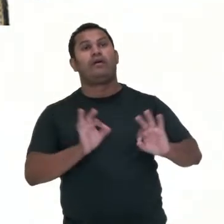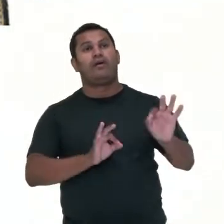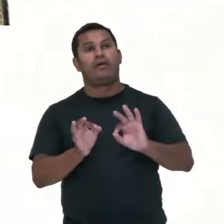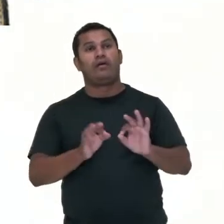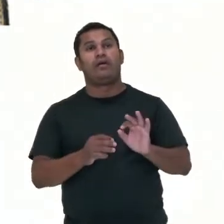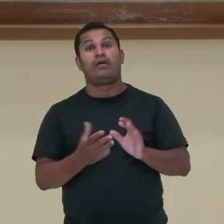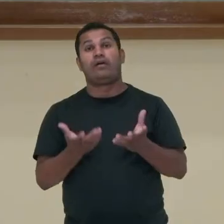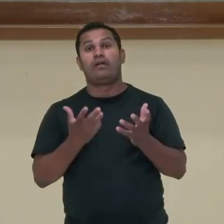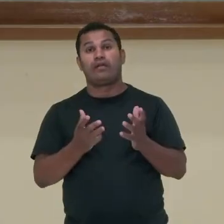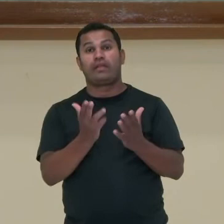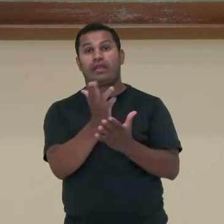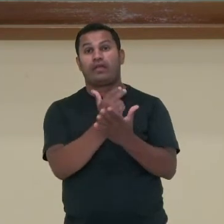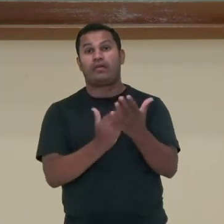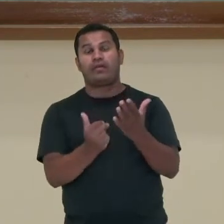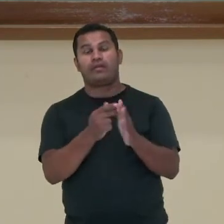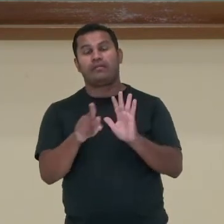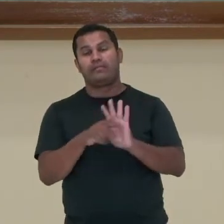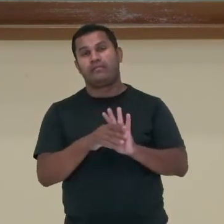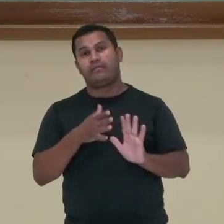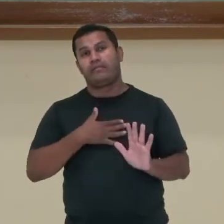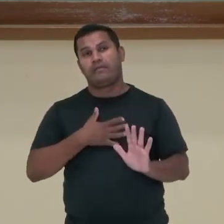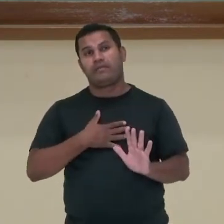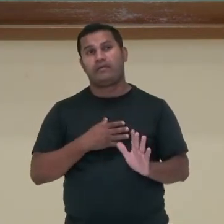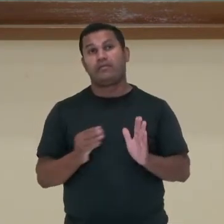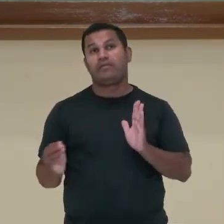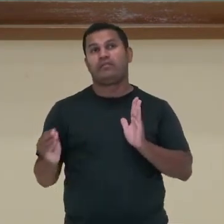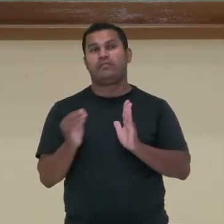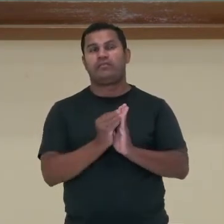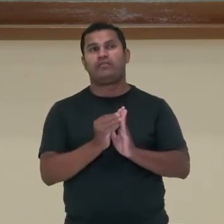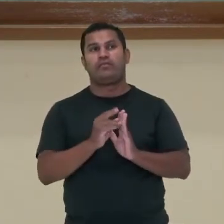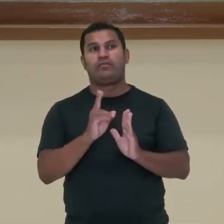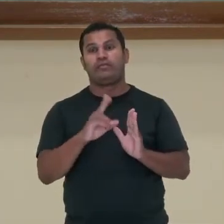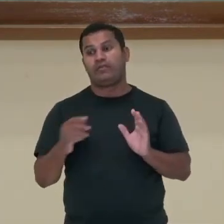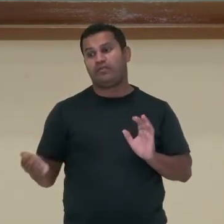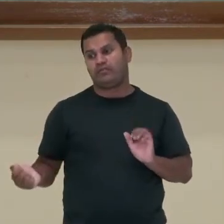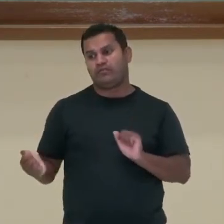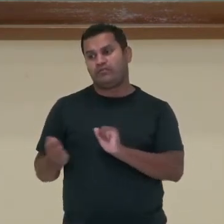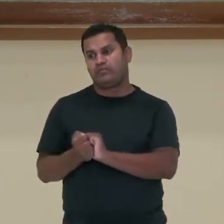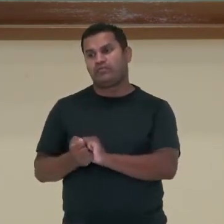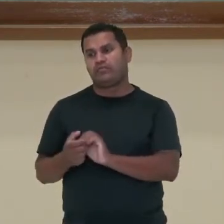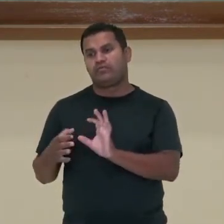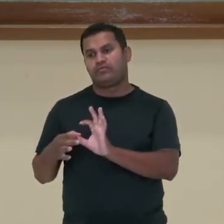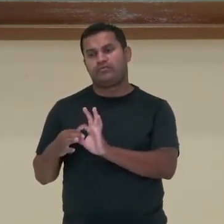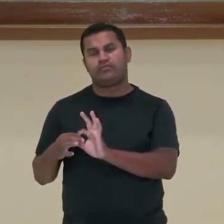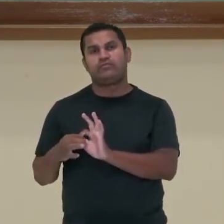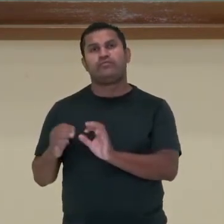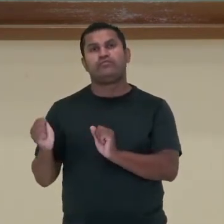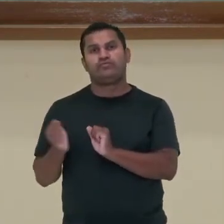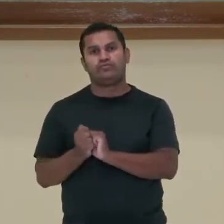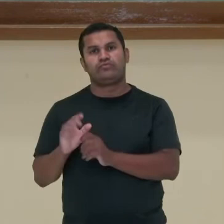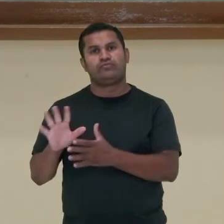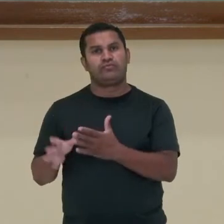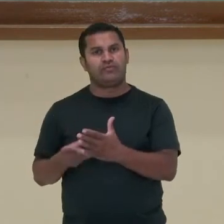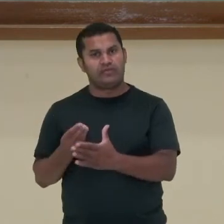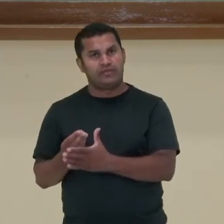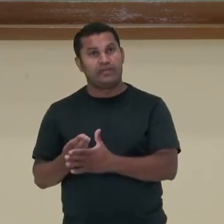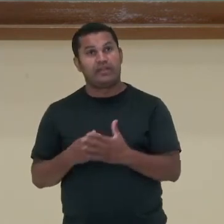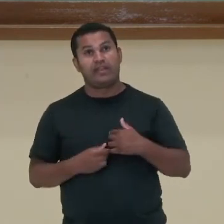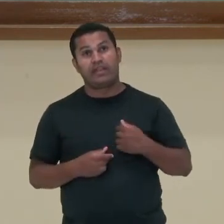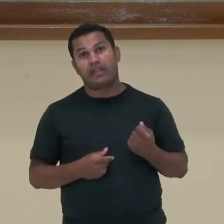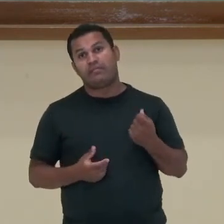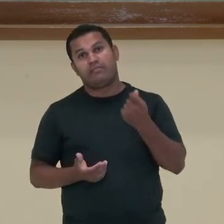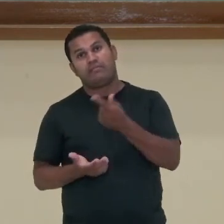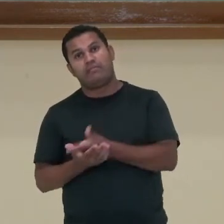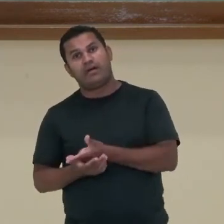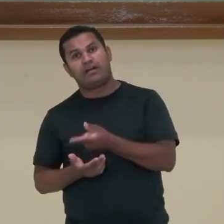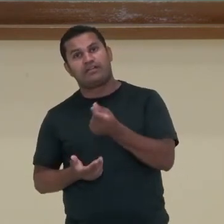Contratam um artista muito famoso e daí o nome dele está ligado a esse artista. O que que o mecena faz? Ele paga por mês para um artista e o artista produz para